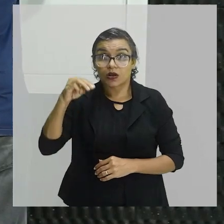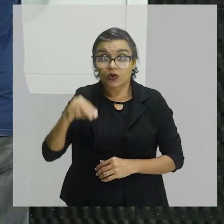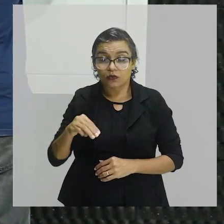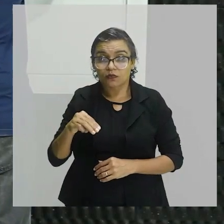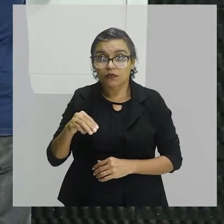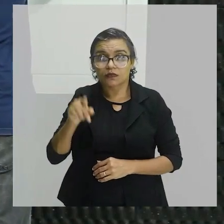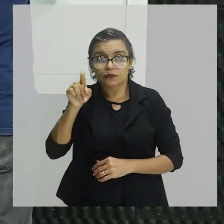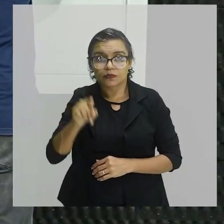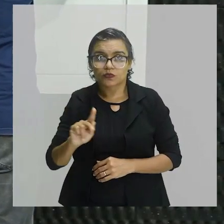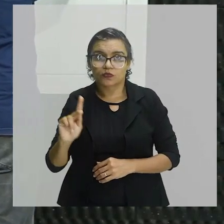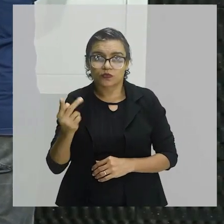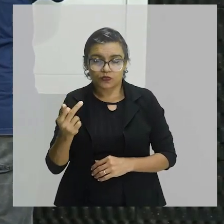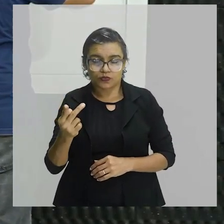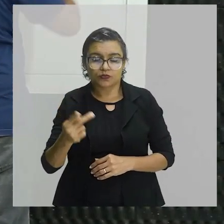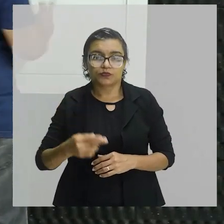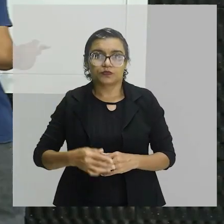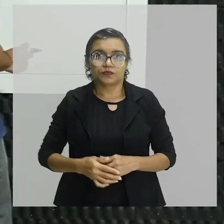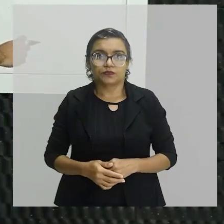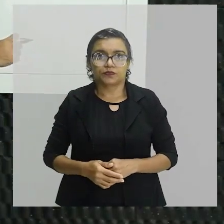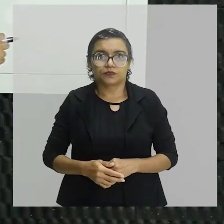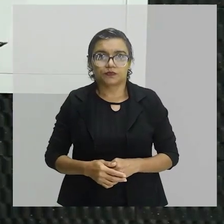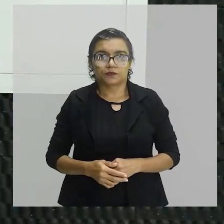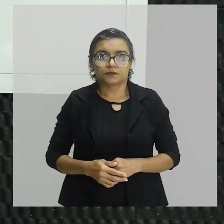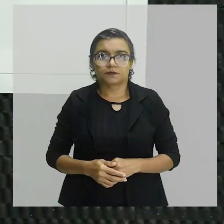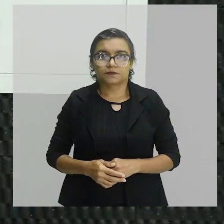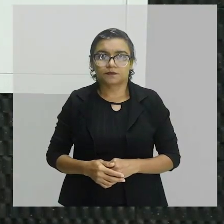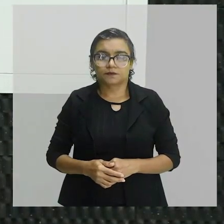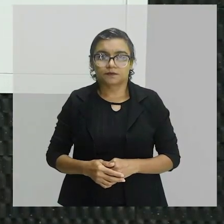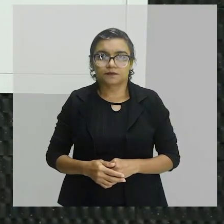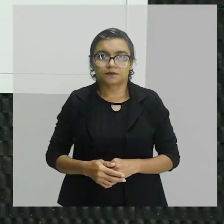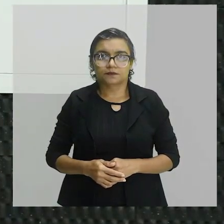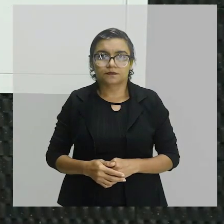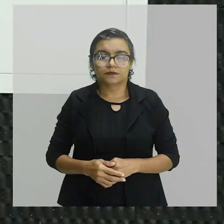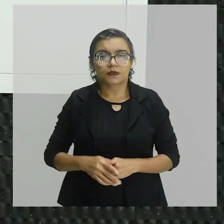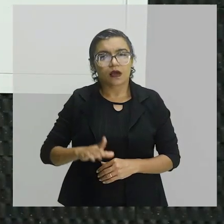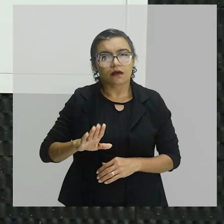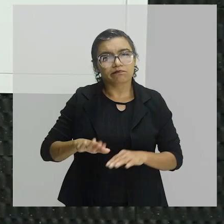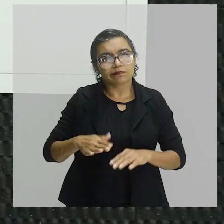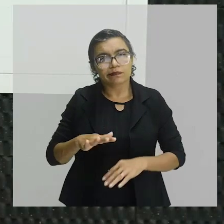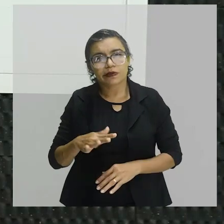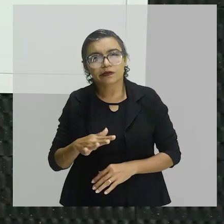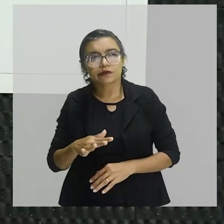ok? Então nós vamos ter basicamente